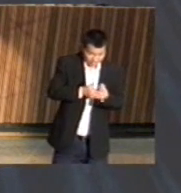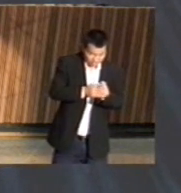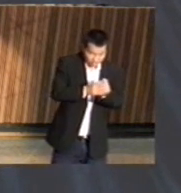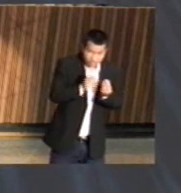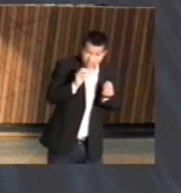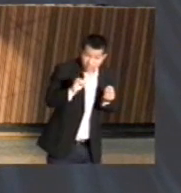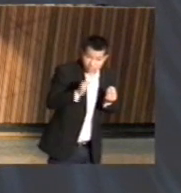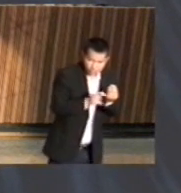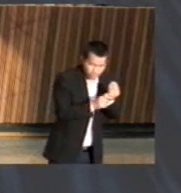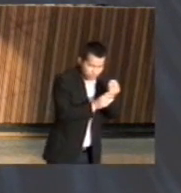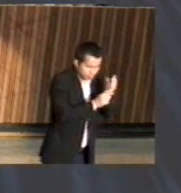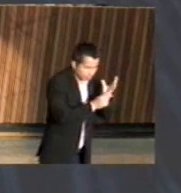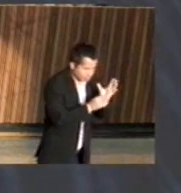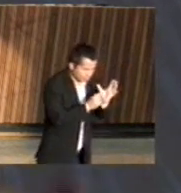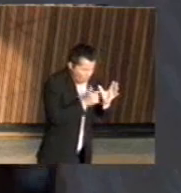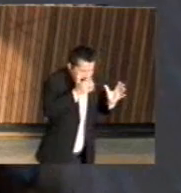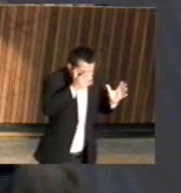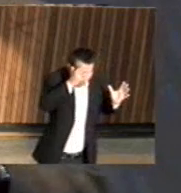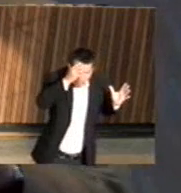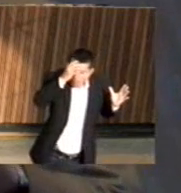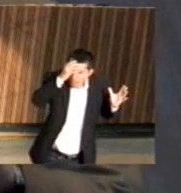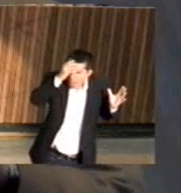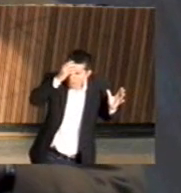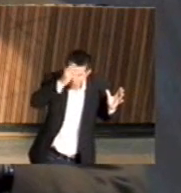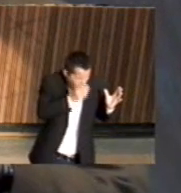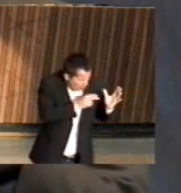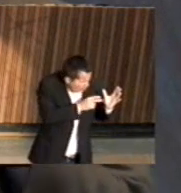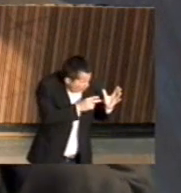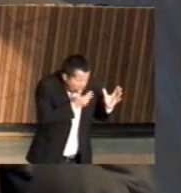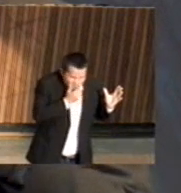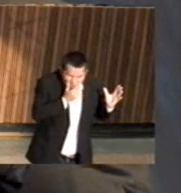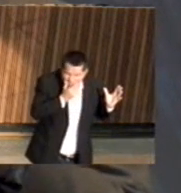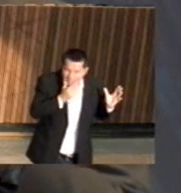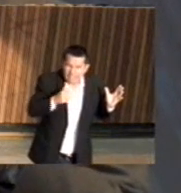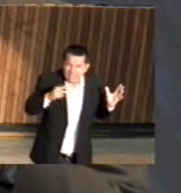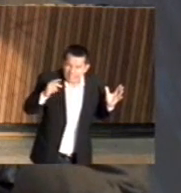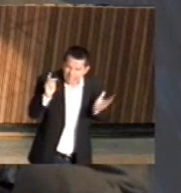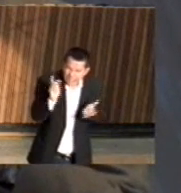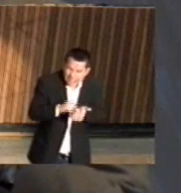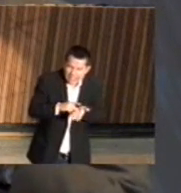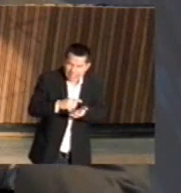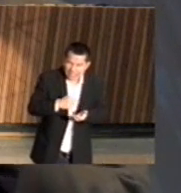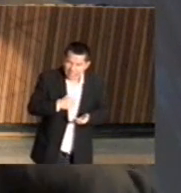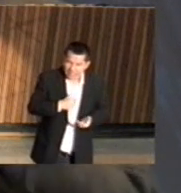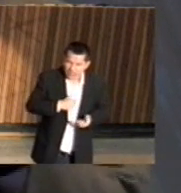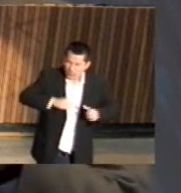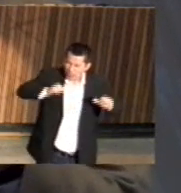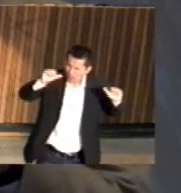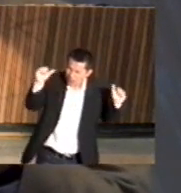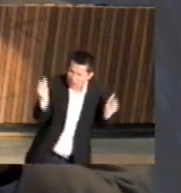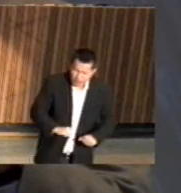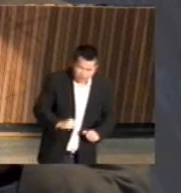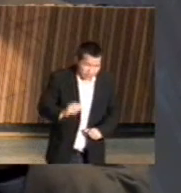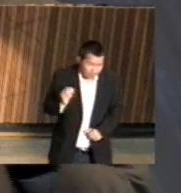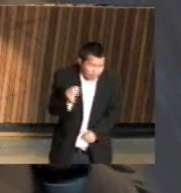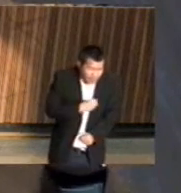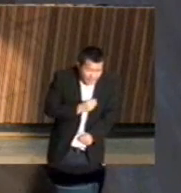quê? Porque enquanto essa paz não chegar, a nossa relação com Deus